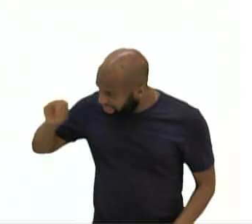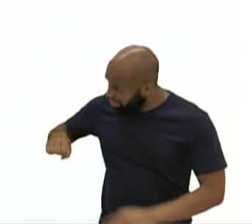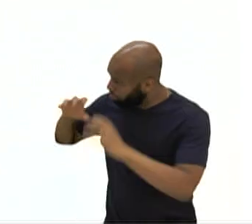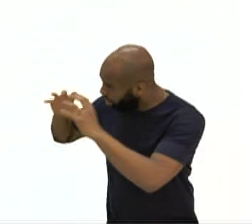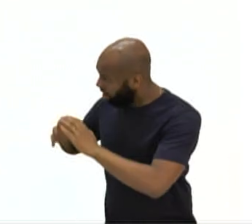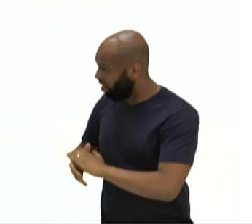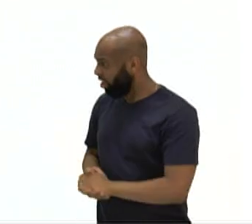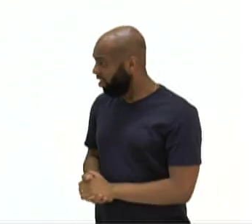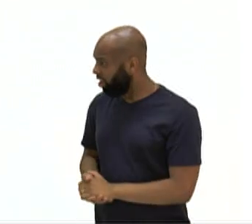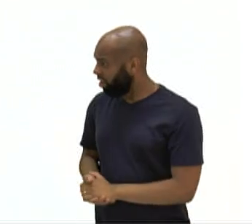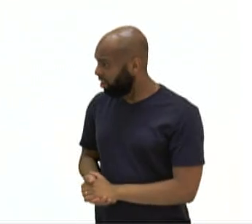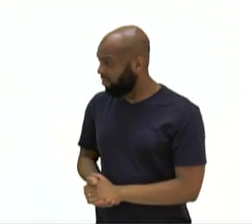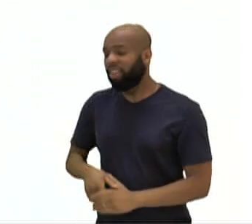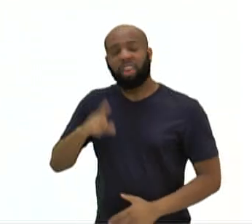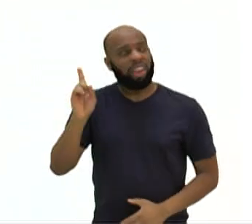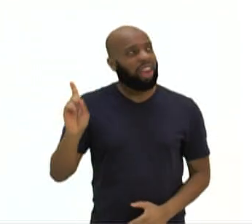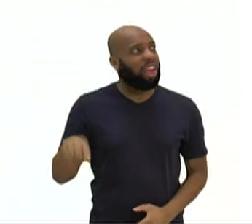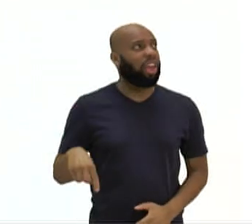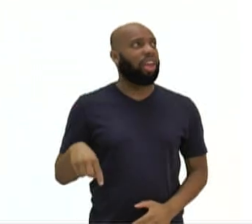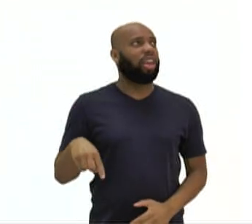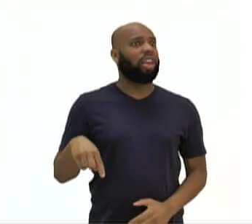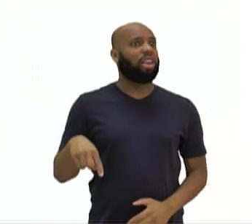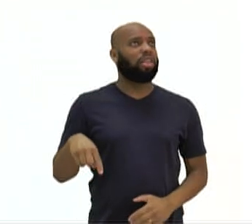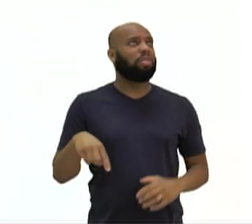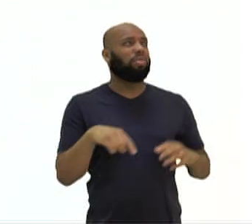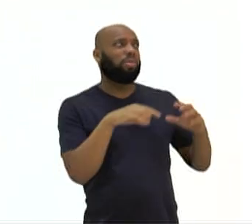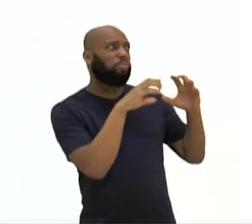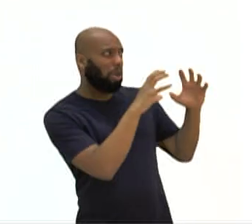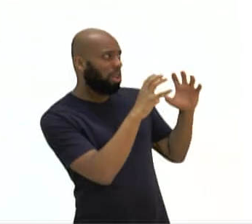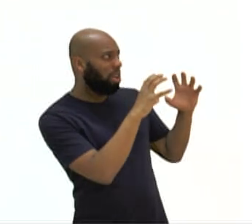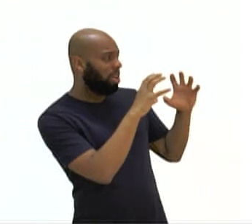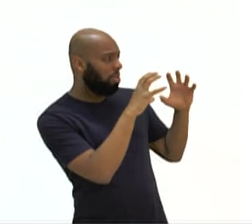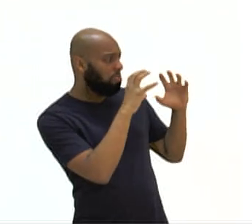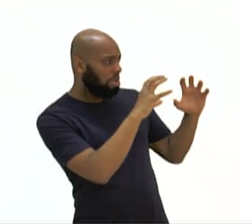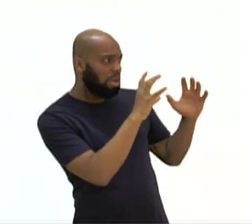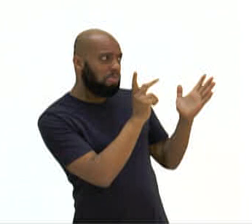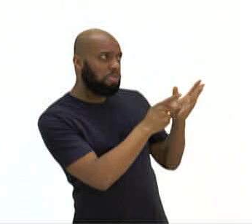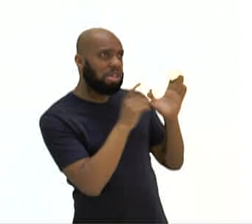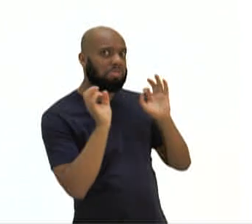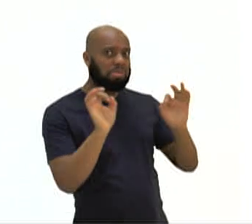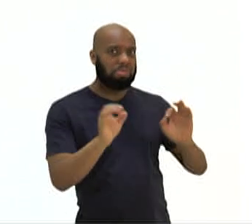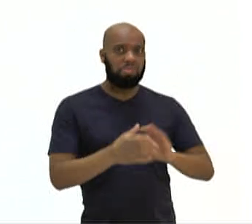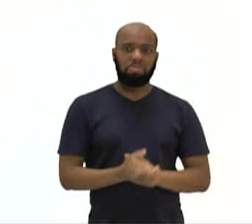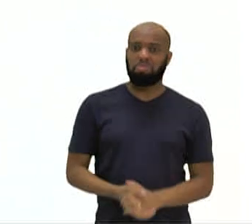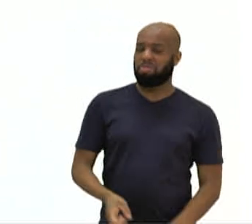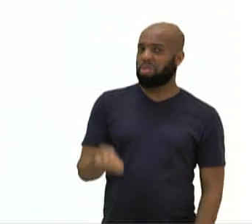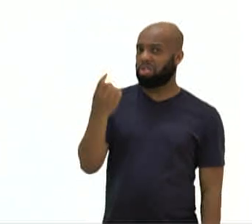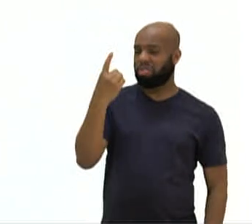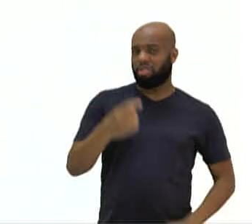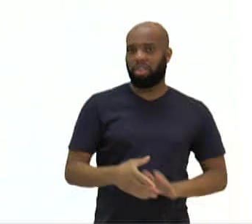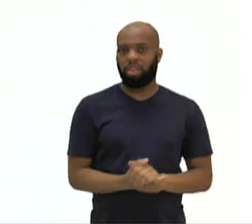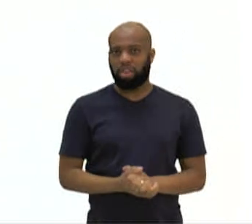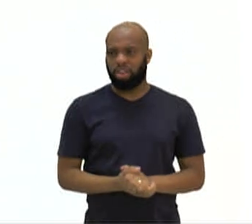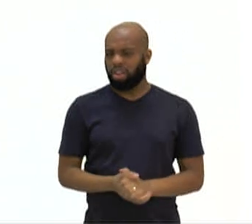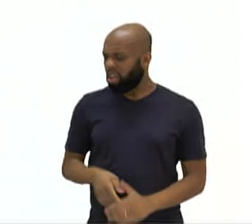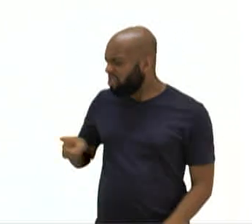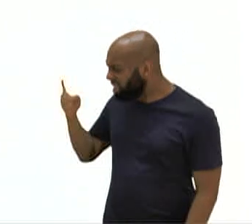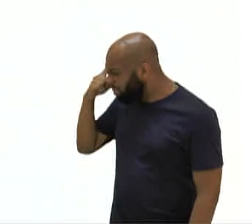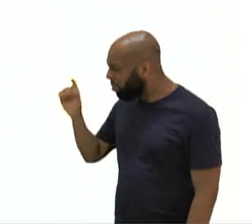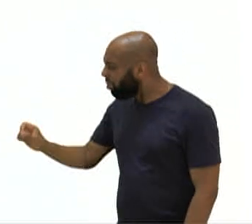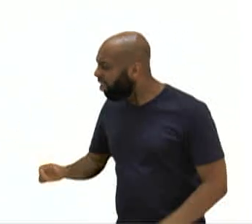bola. Uma bola, bola, uma bola mesmo. Você pensou que fosse o